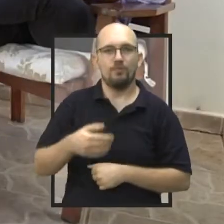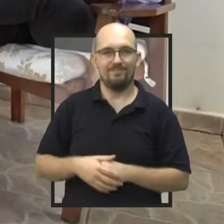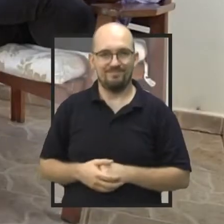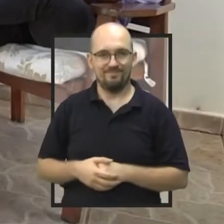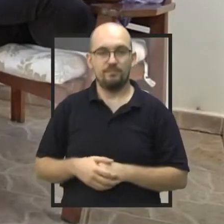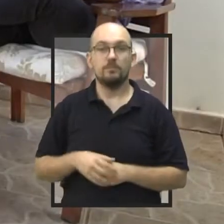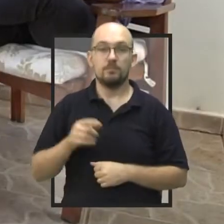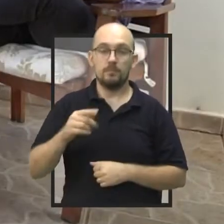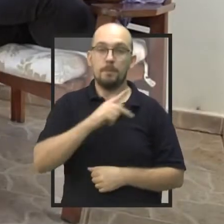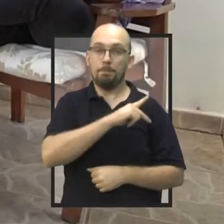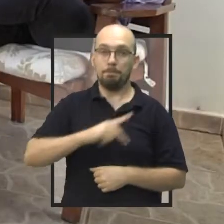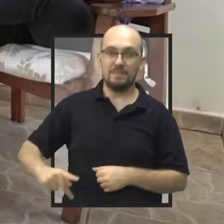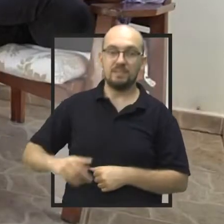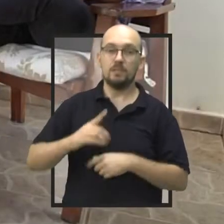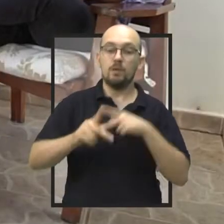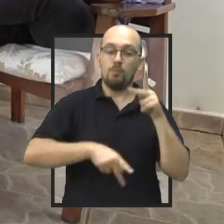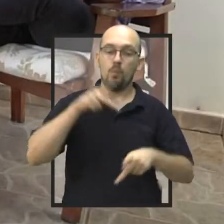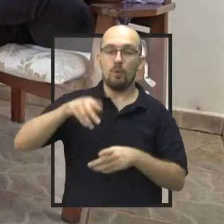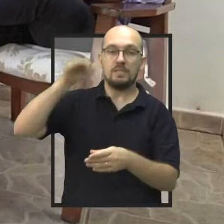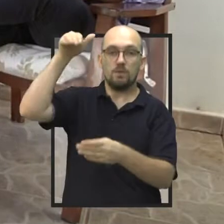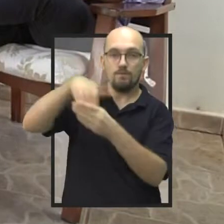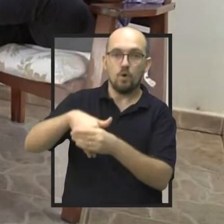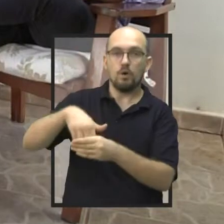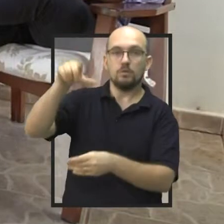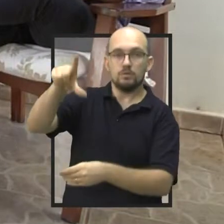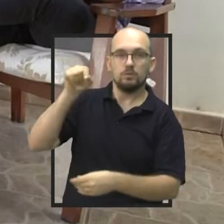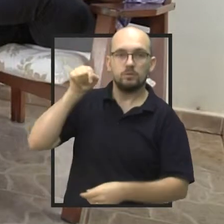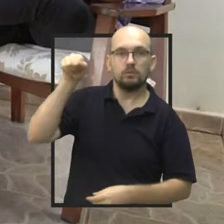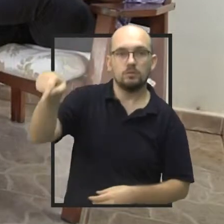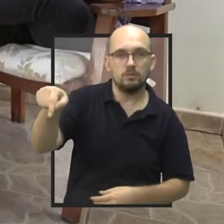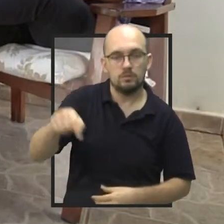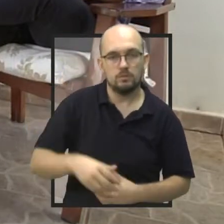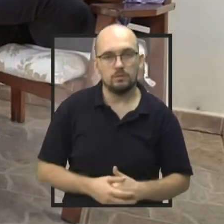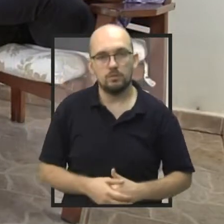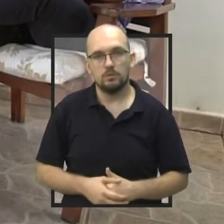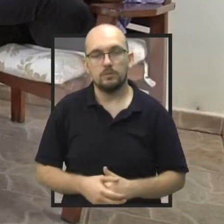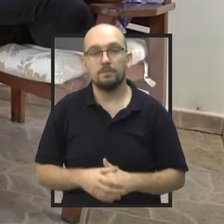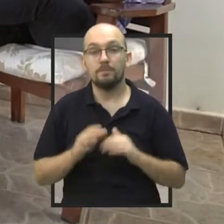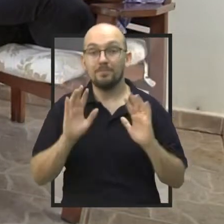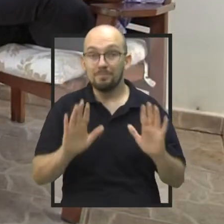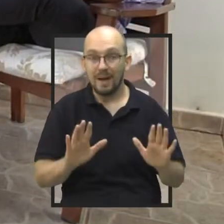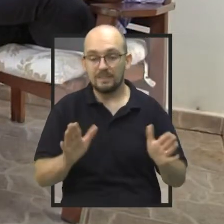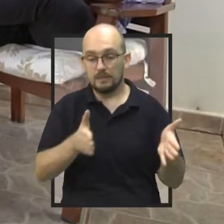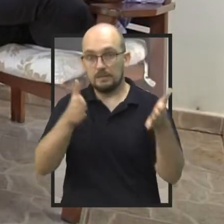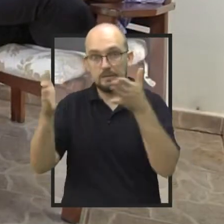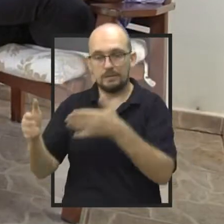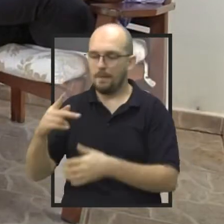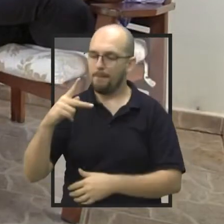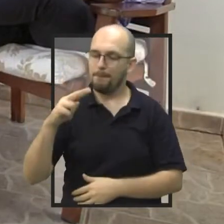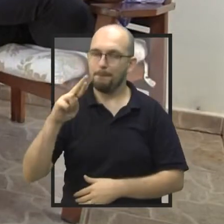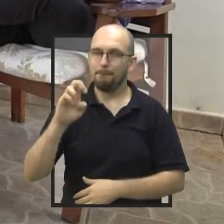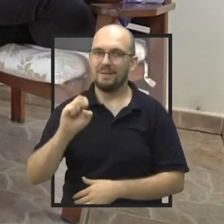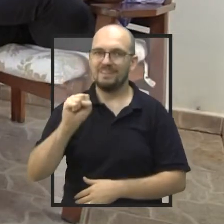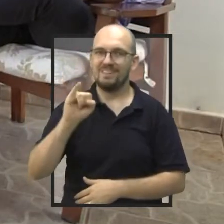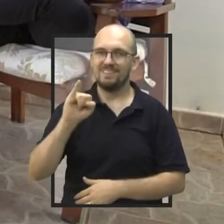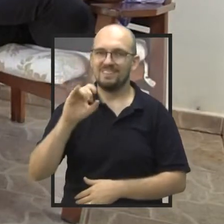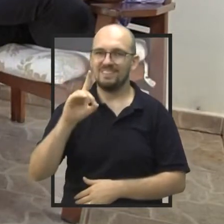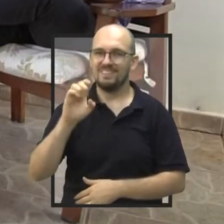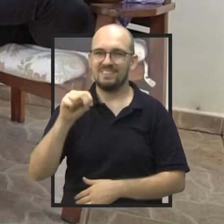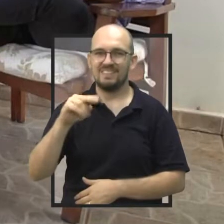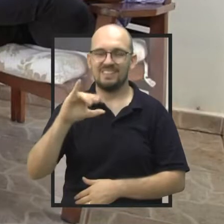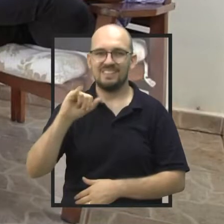voto direto da população. Voto direto da população. Já no presidencialismo, por que existe esse número de crise